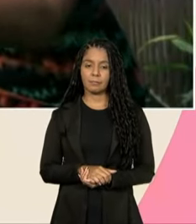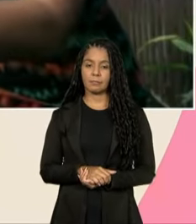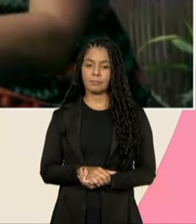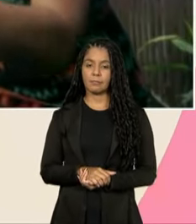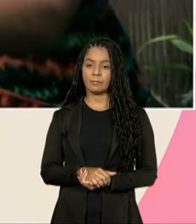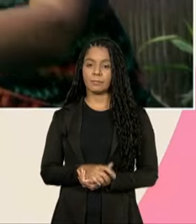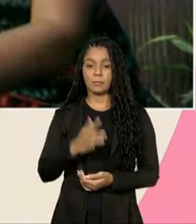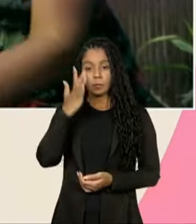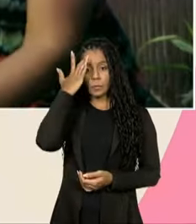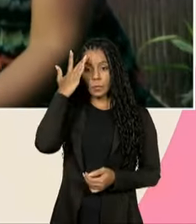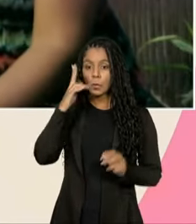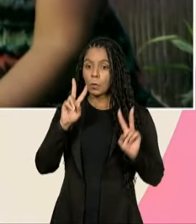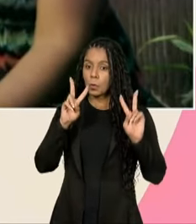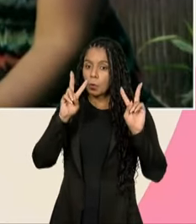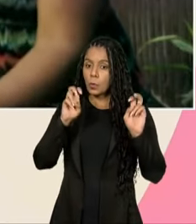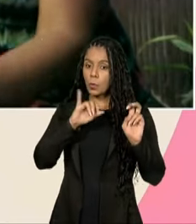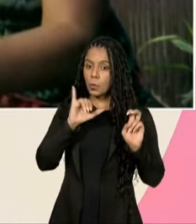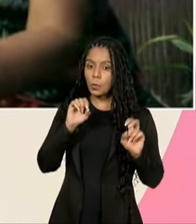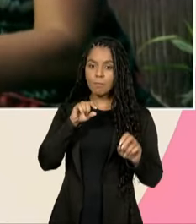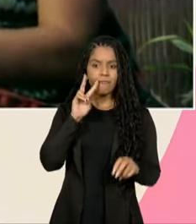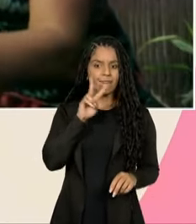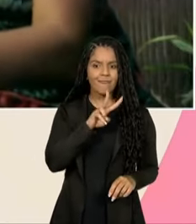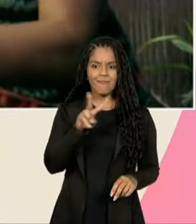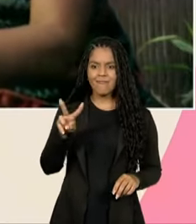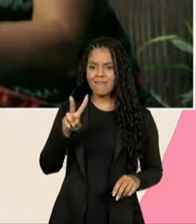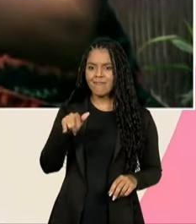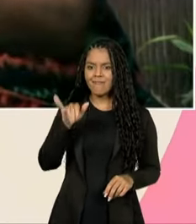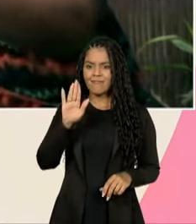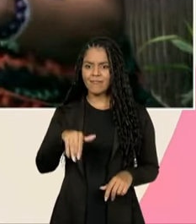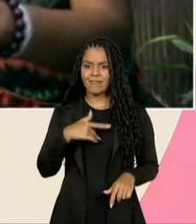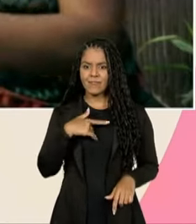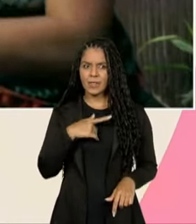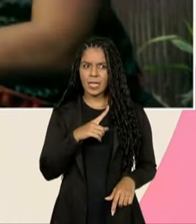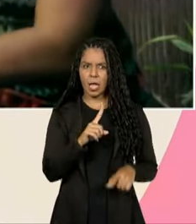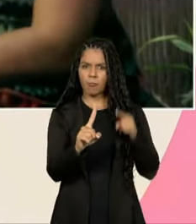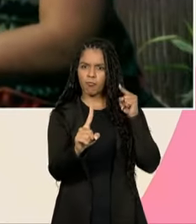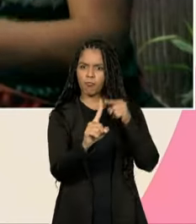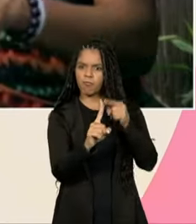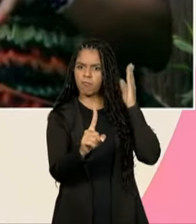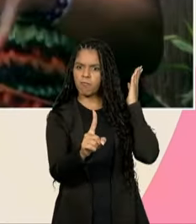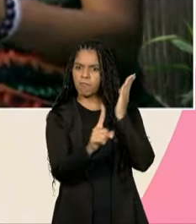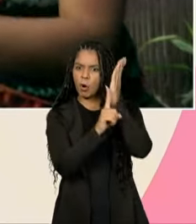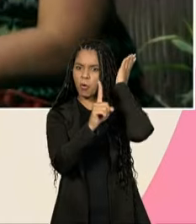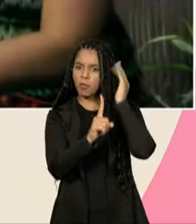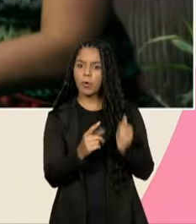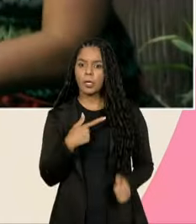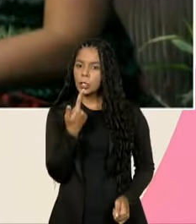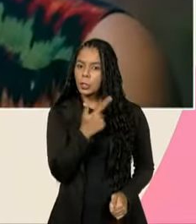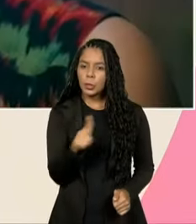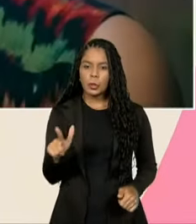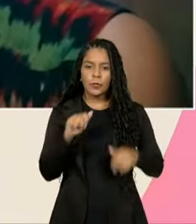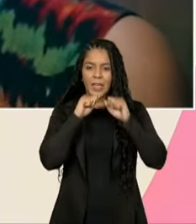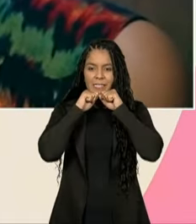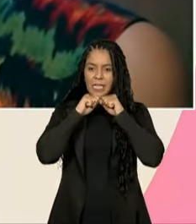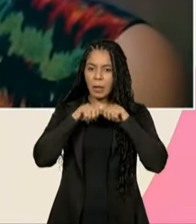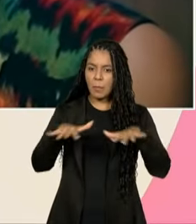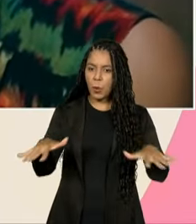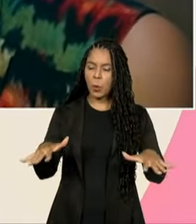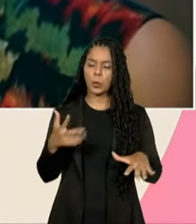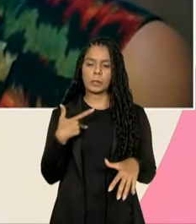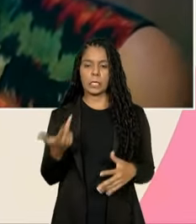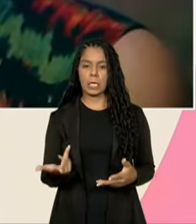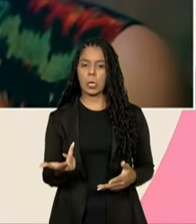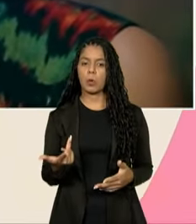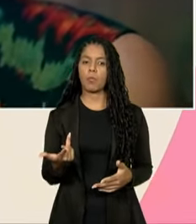nessa medida de ver quem eles atingiriam de modo que não gerasse muita repercussão, de que